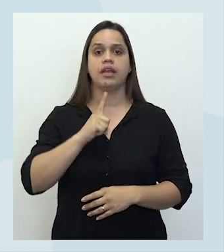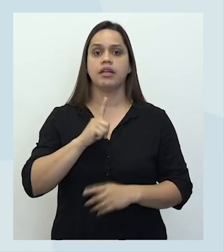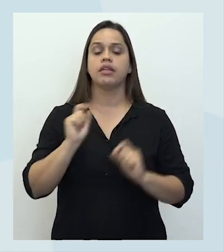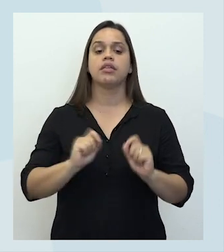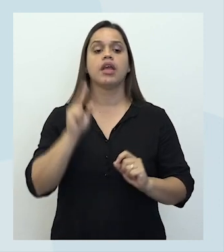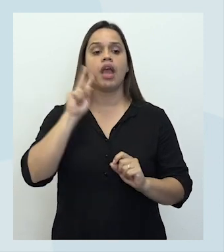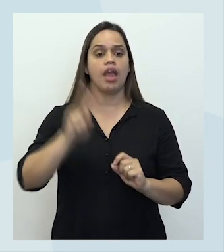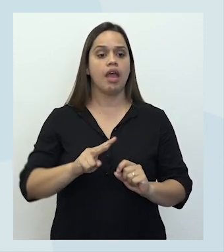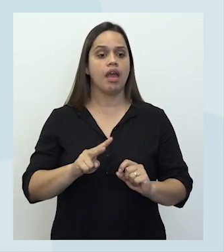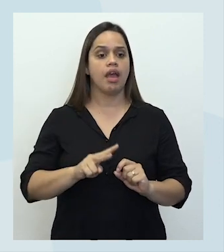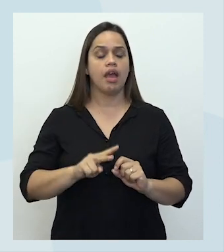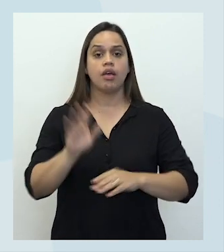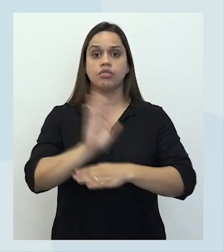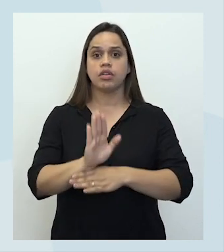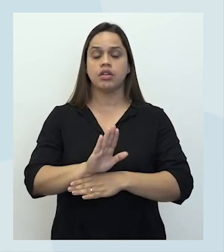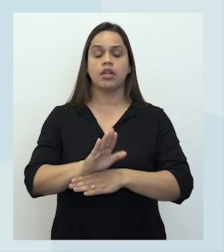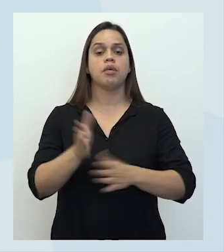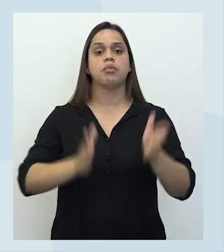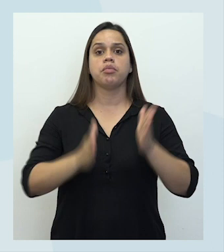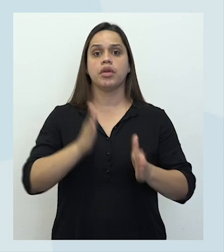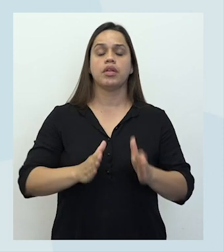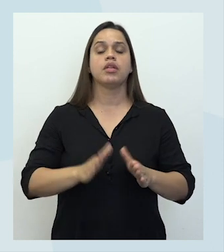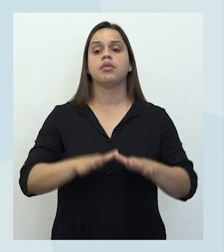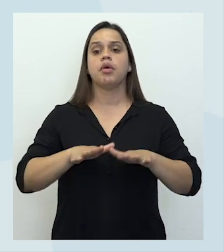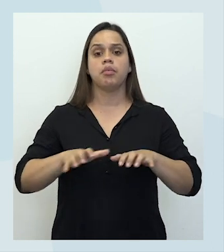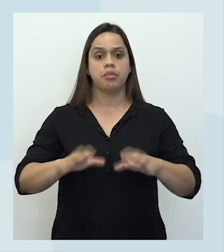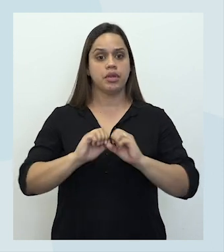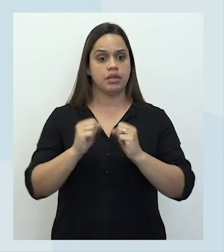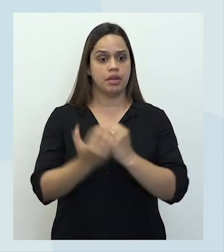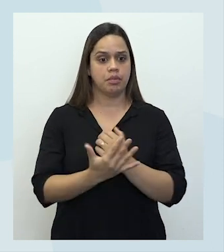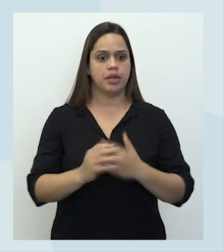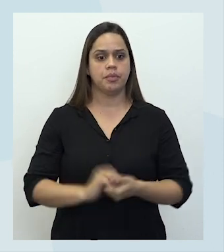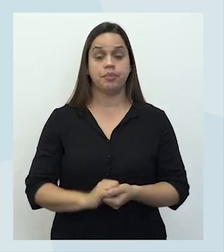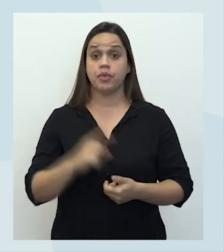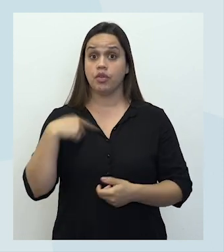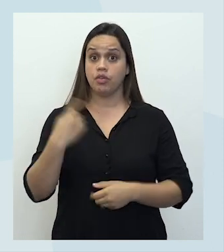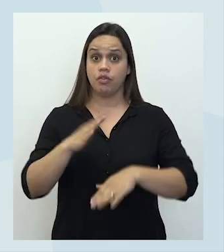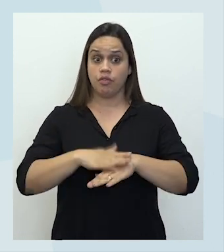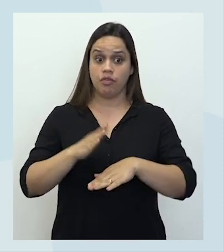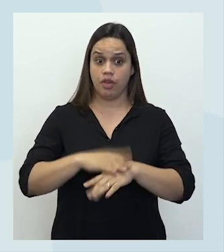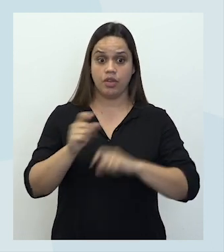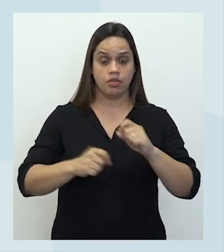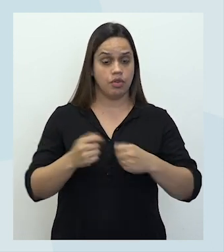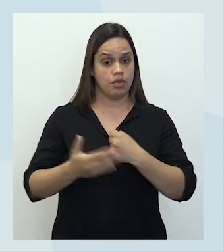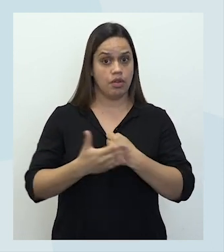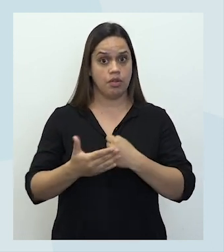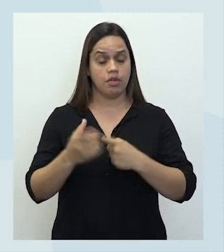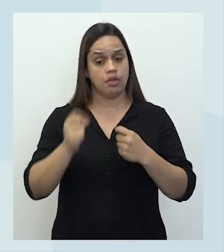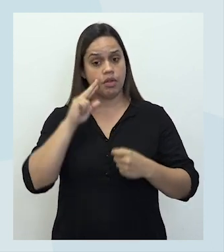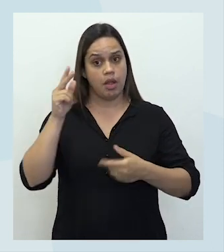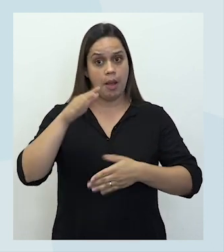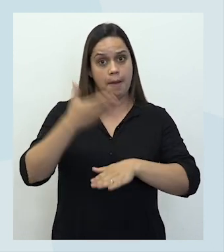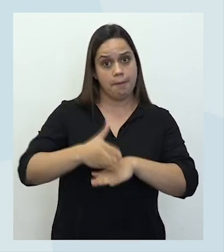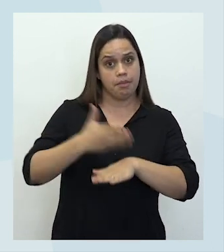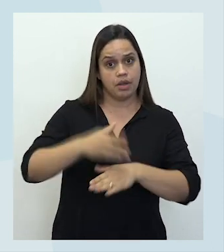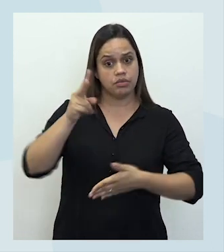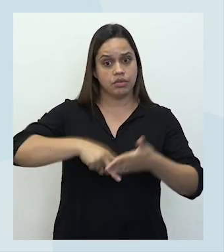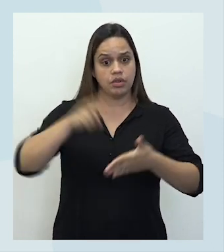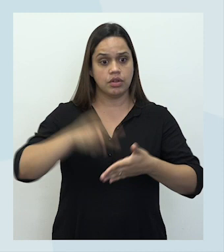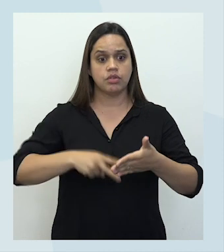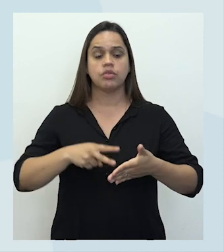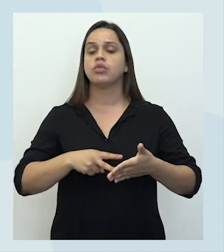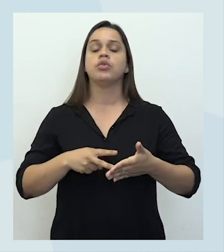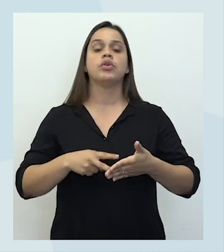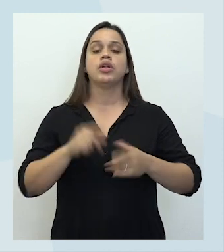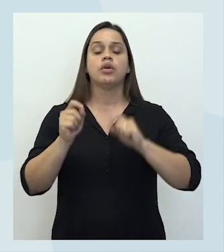cinema na pandemia, né, gente? E a aula anterior? A gente fez aí uma sensibilização à prática de leitura, a leitura da resenha,